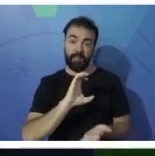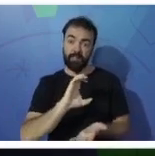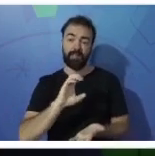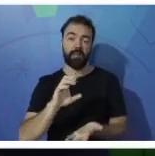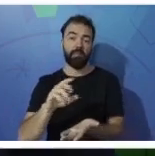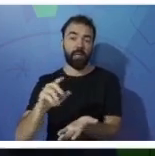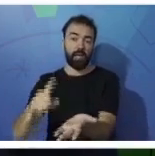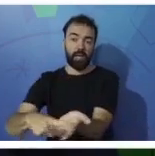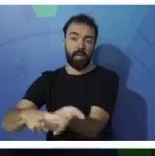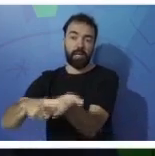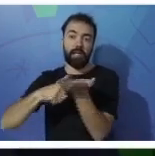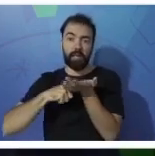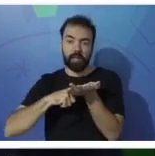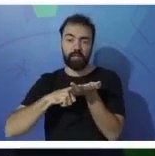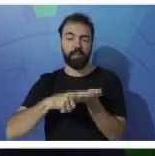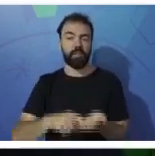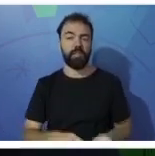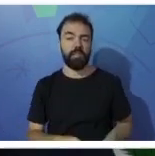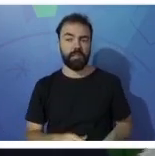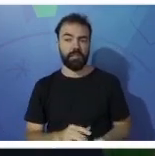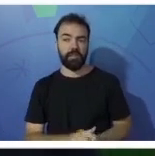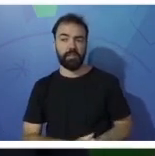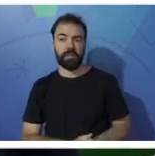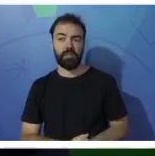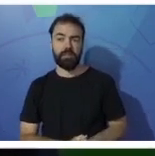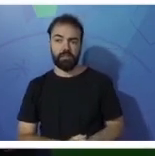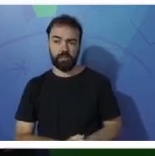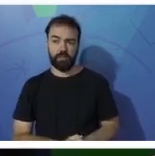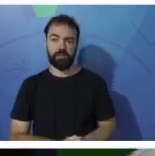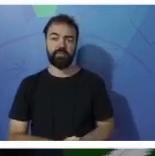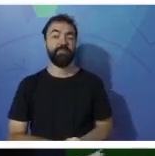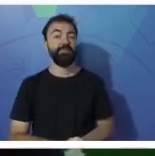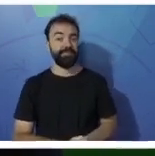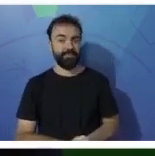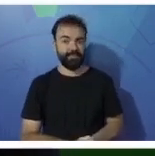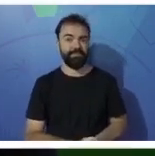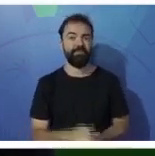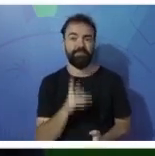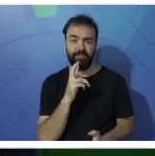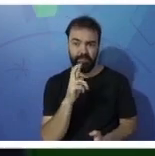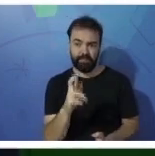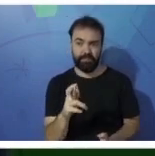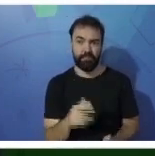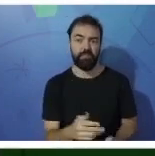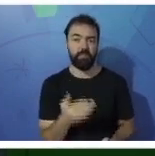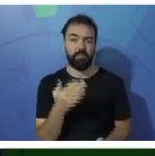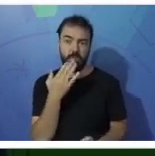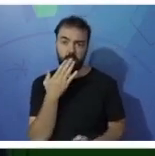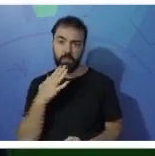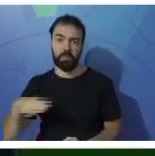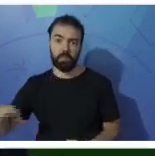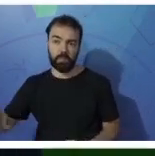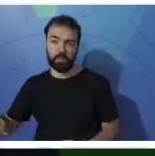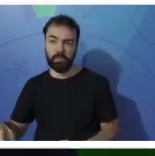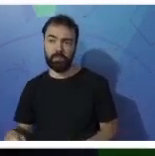quem queria receber aquela carta? Ah, sim! São os meninos, as